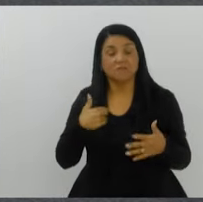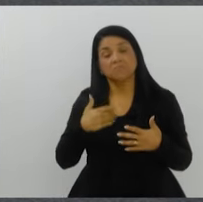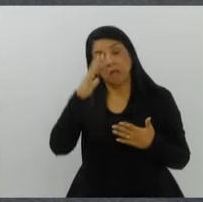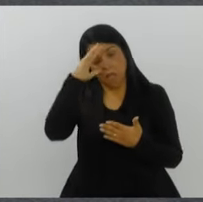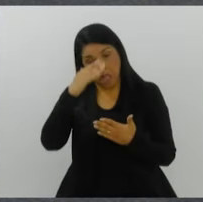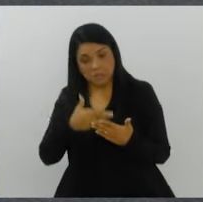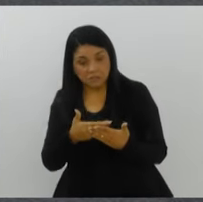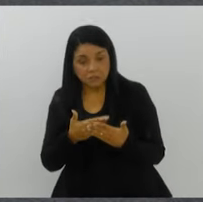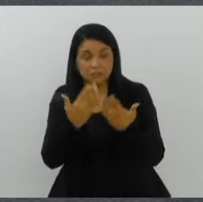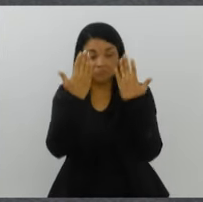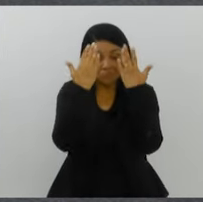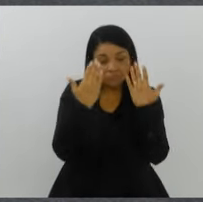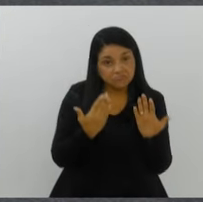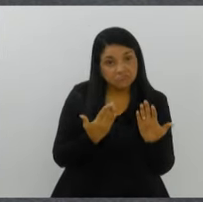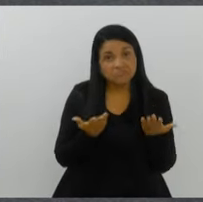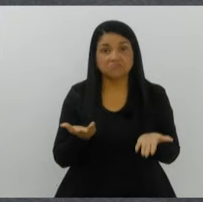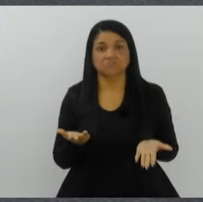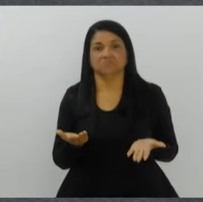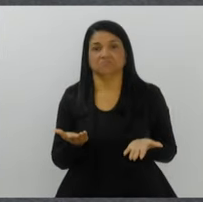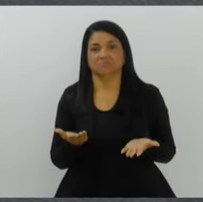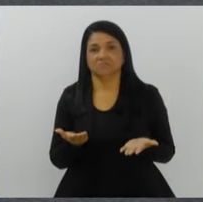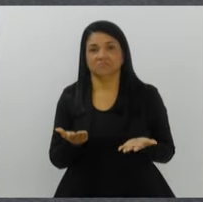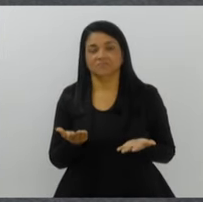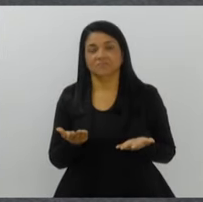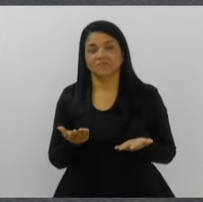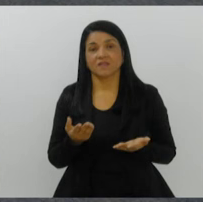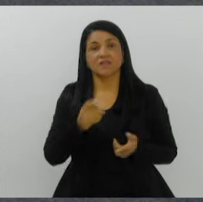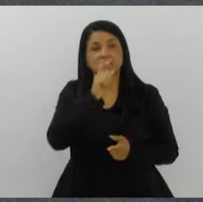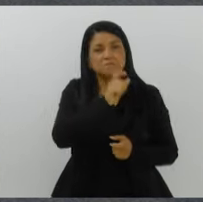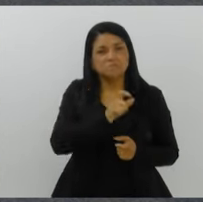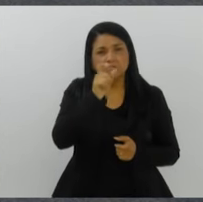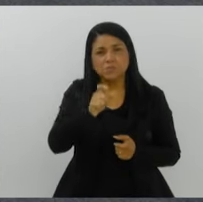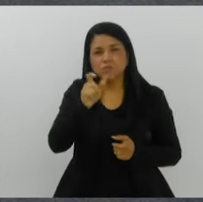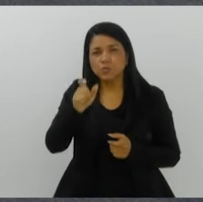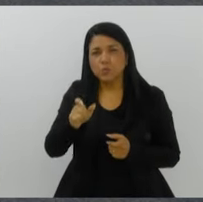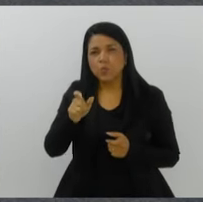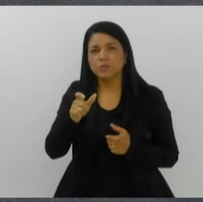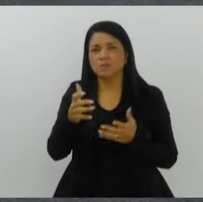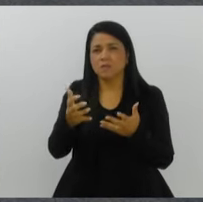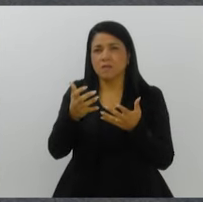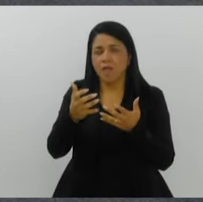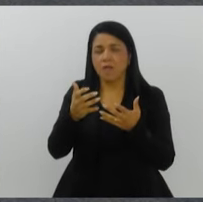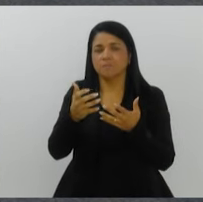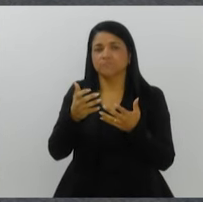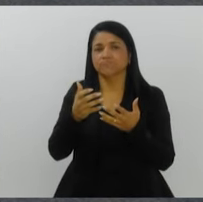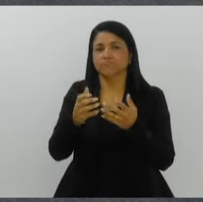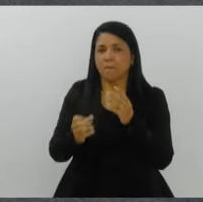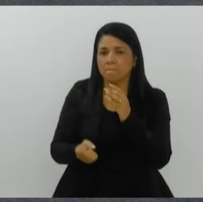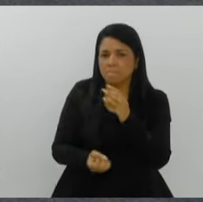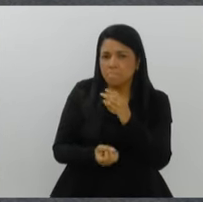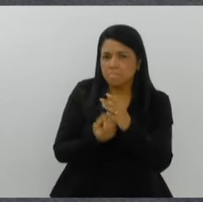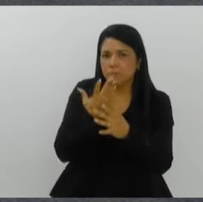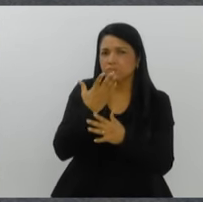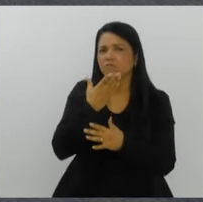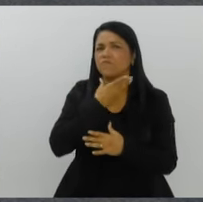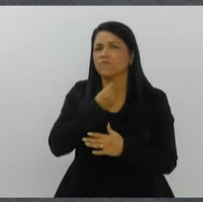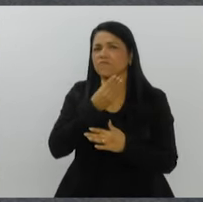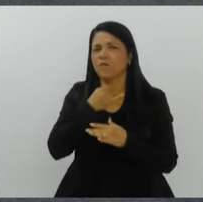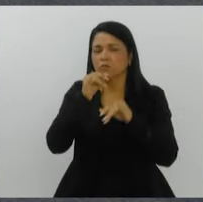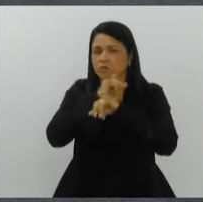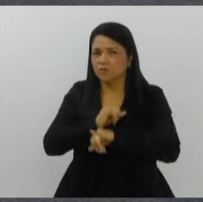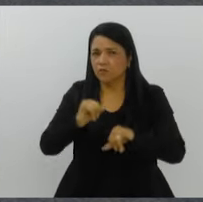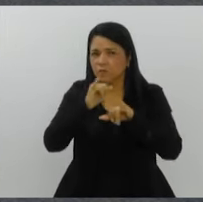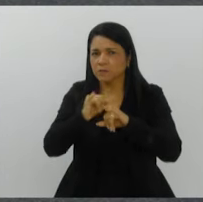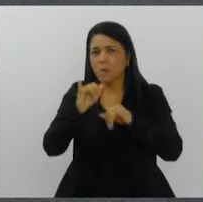verificação. Então, as pessoas elas querem produzir fake news, produzir recorte na